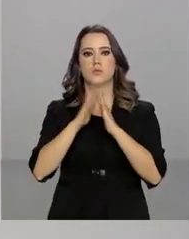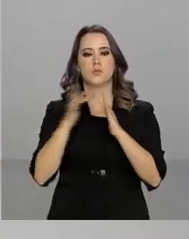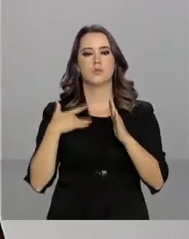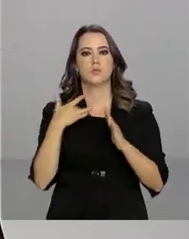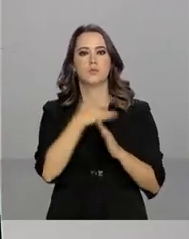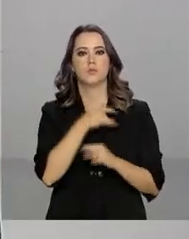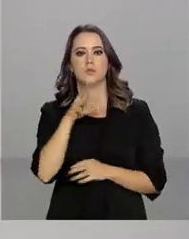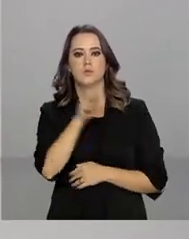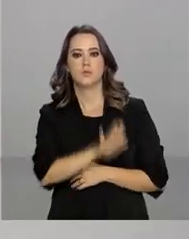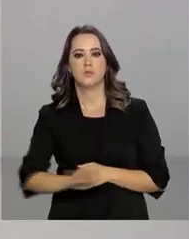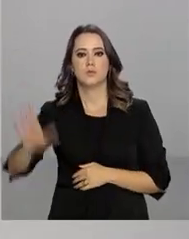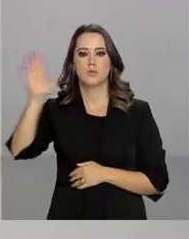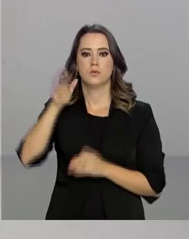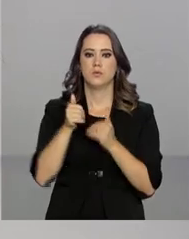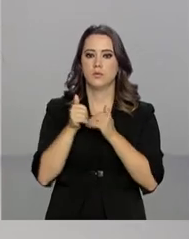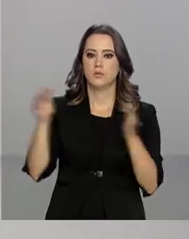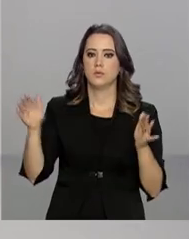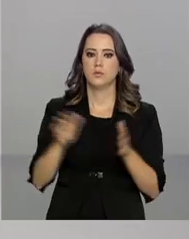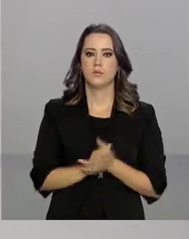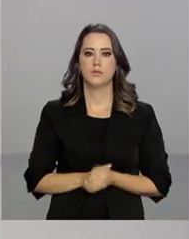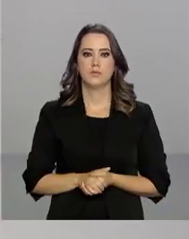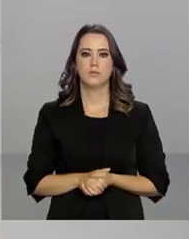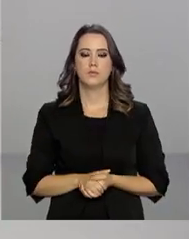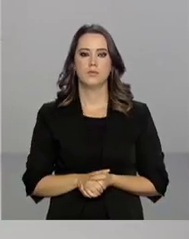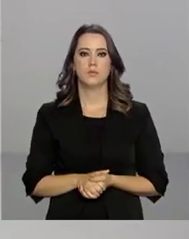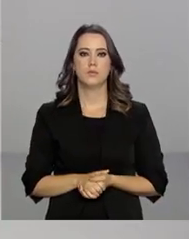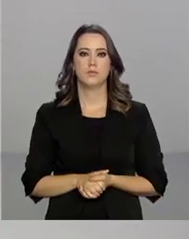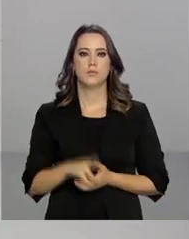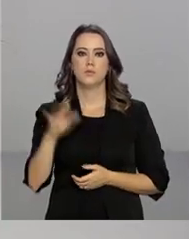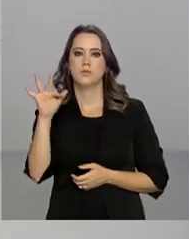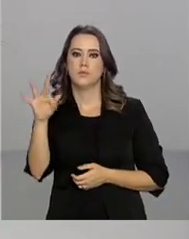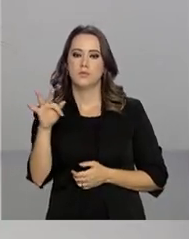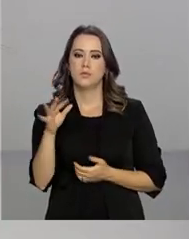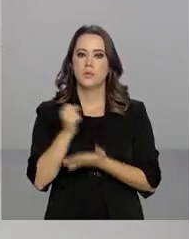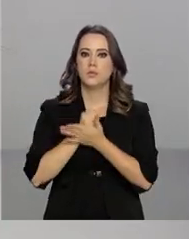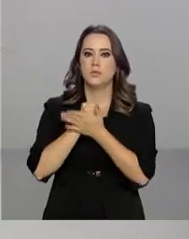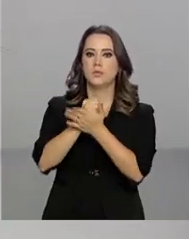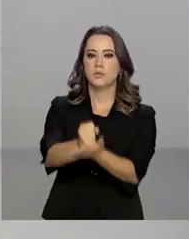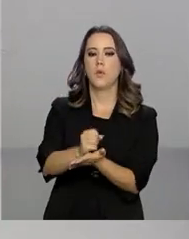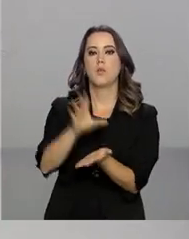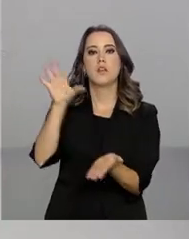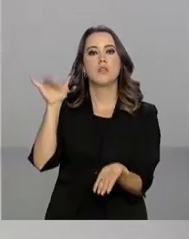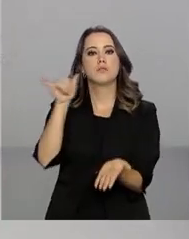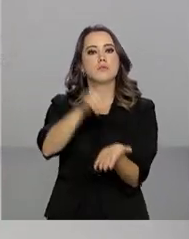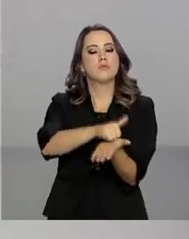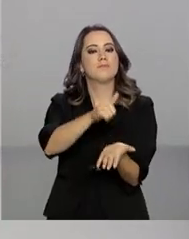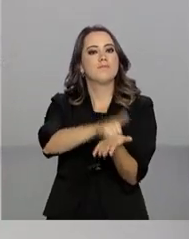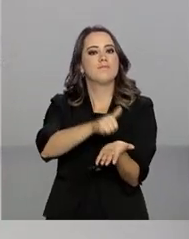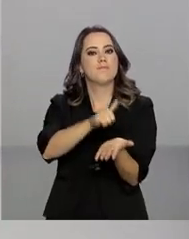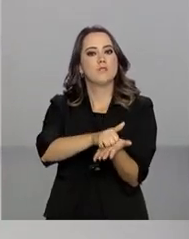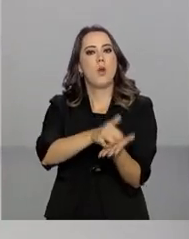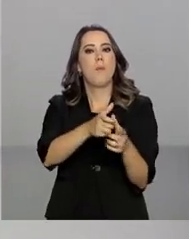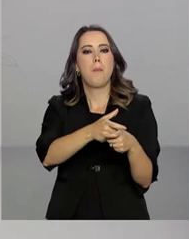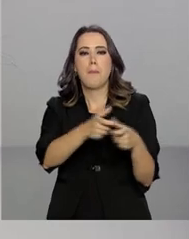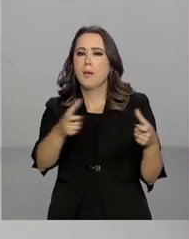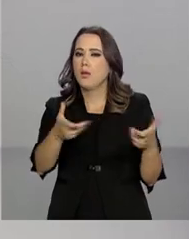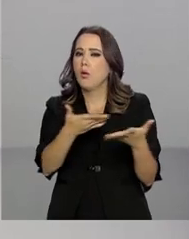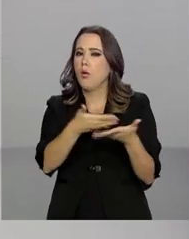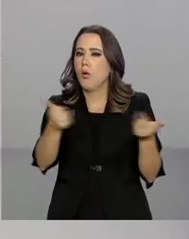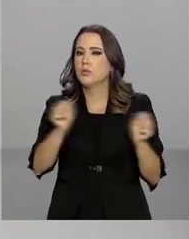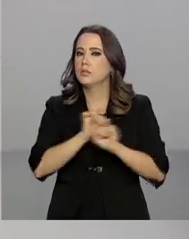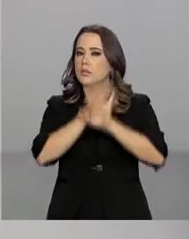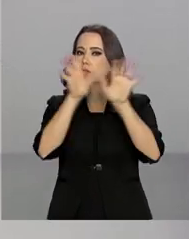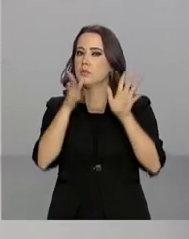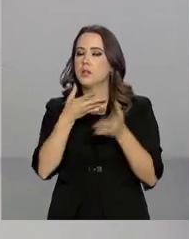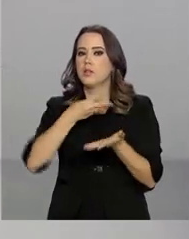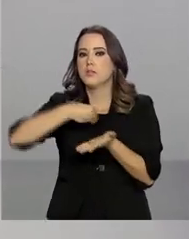saúde de todo o país que estarão abertas ea receita federal oferece um aplicativo que amplia a transferência facilita o acesso a